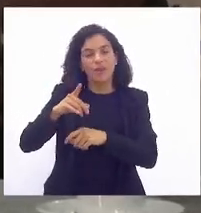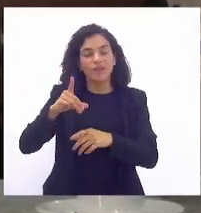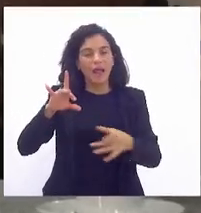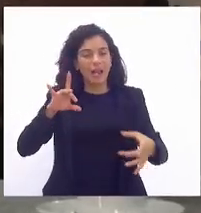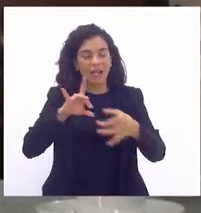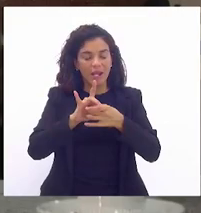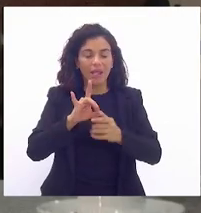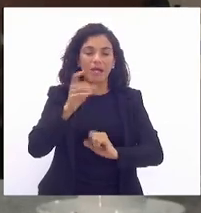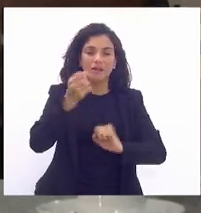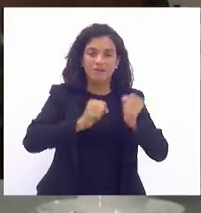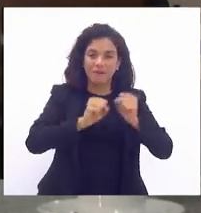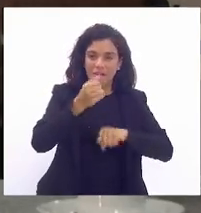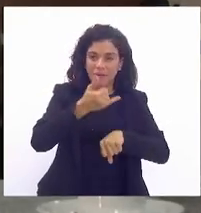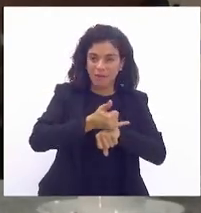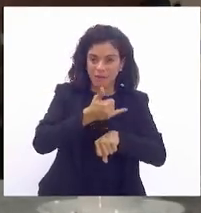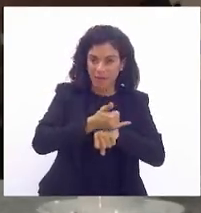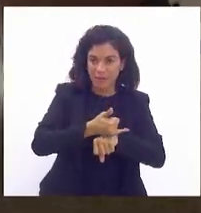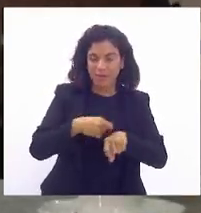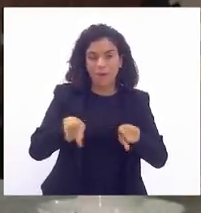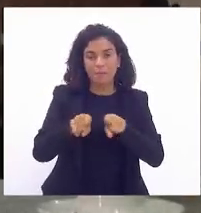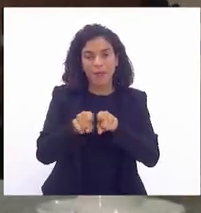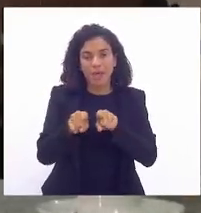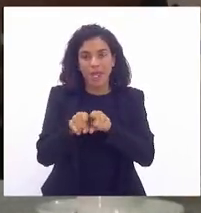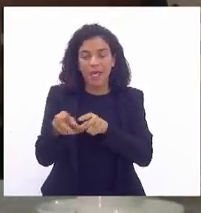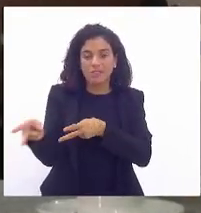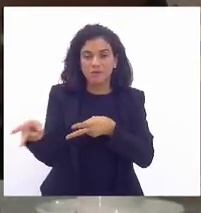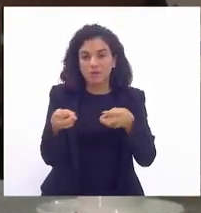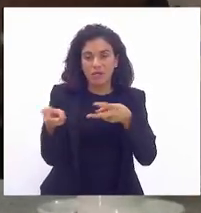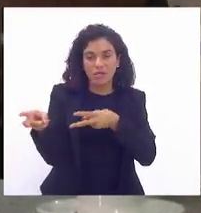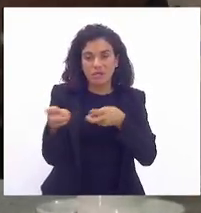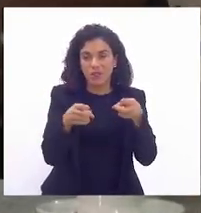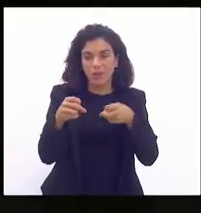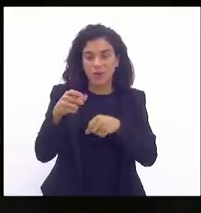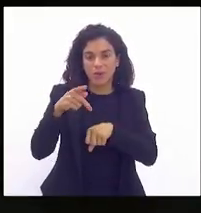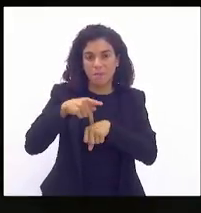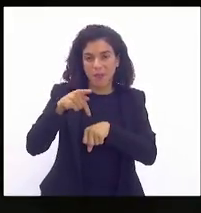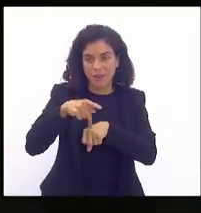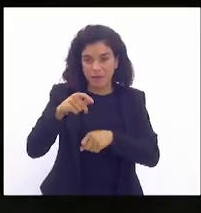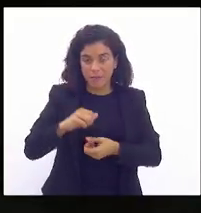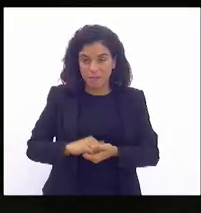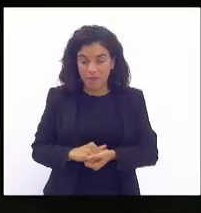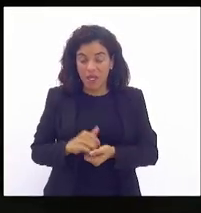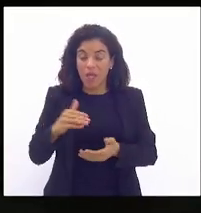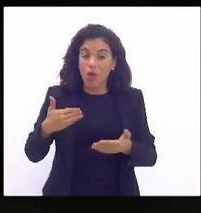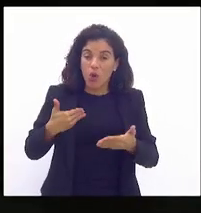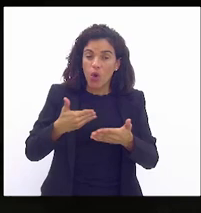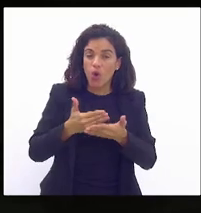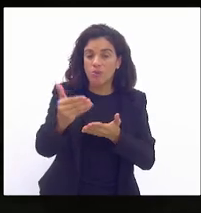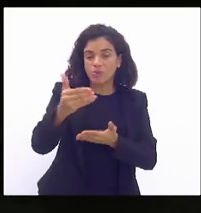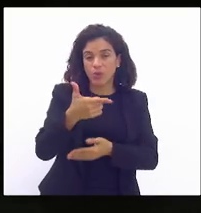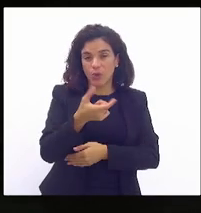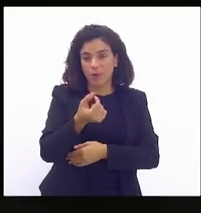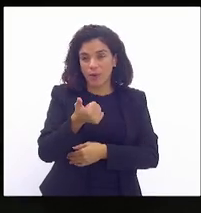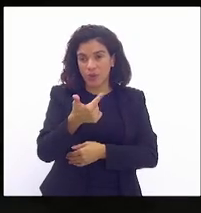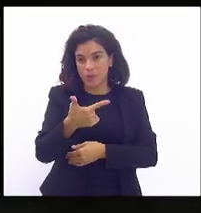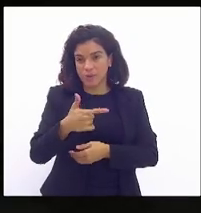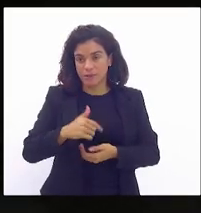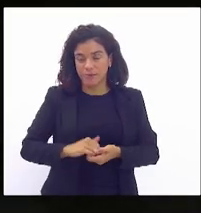está relacionado a terminais de minério. De acordo com a Fiocruz, desde 2012 isso aí causa problema lá. Pode